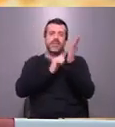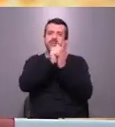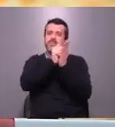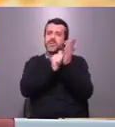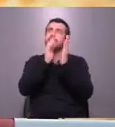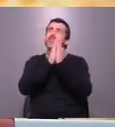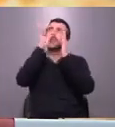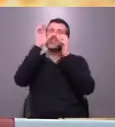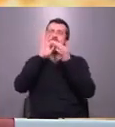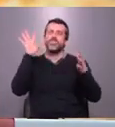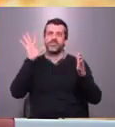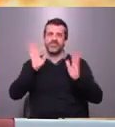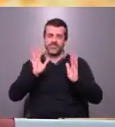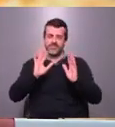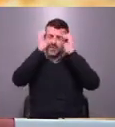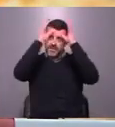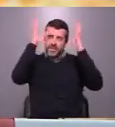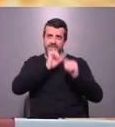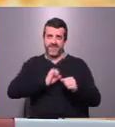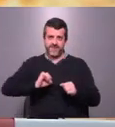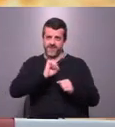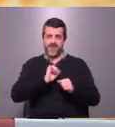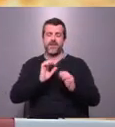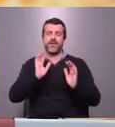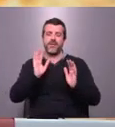Evangelho. Uma imagem de Deus